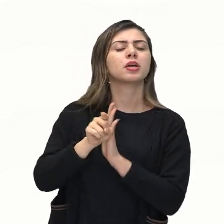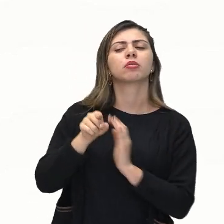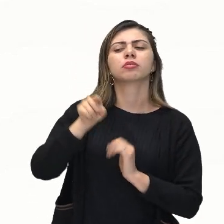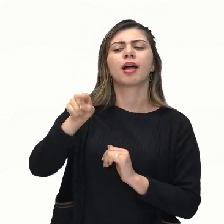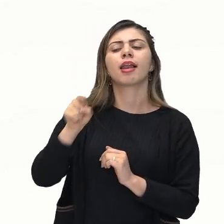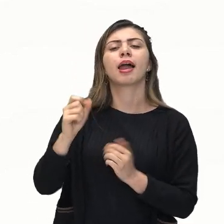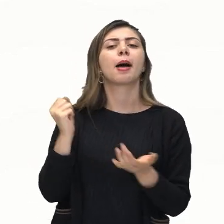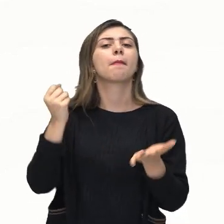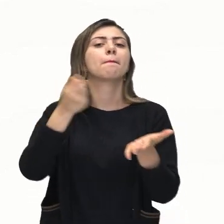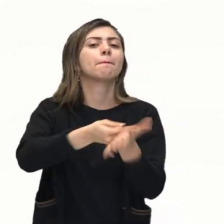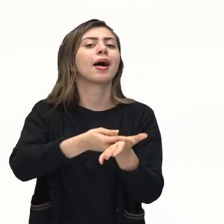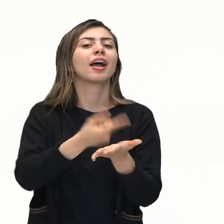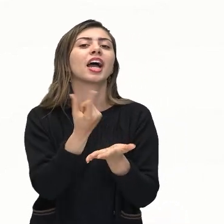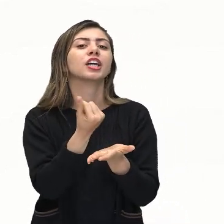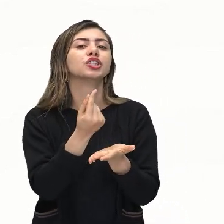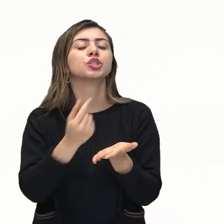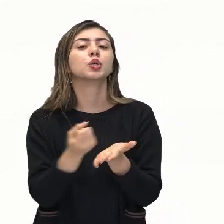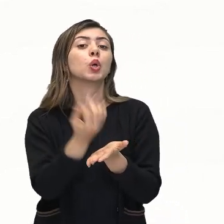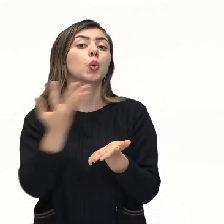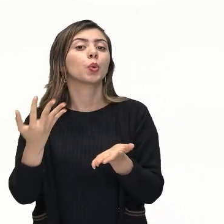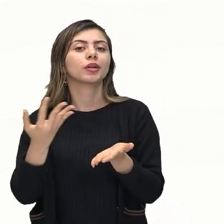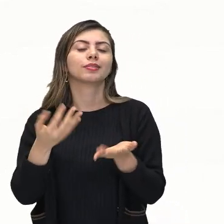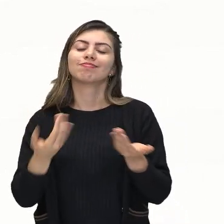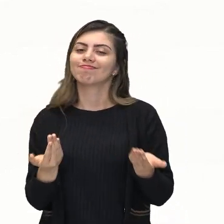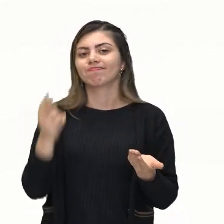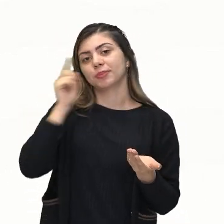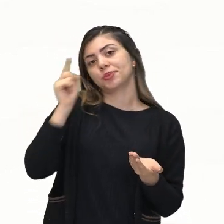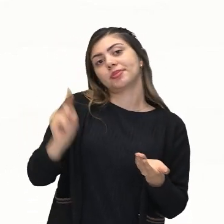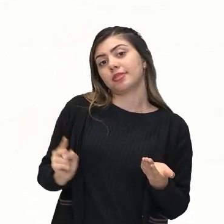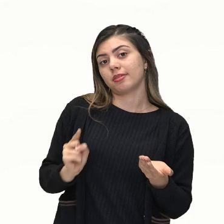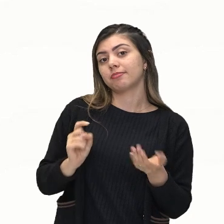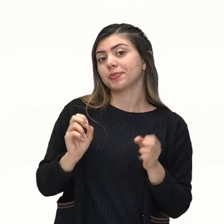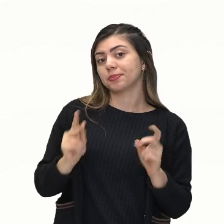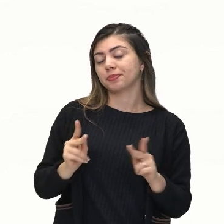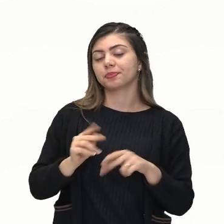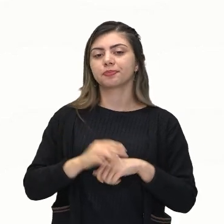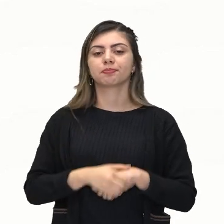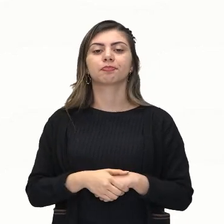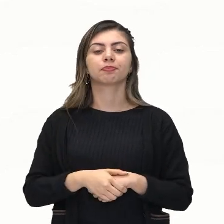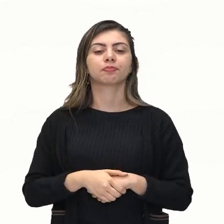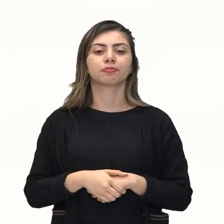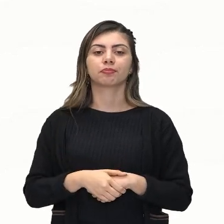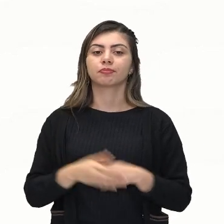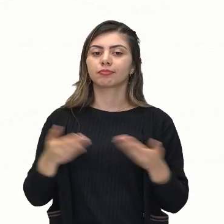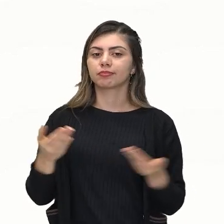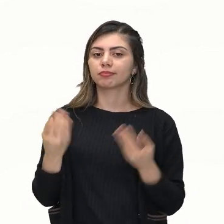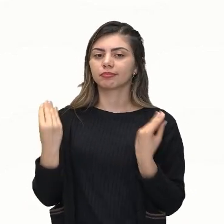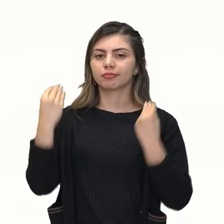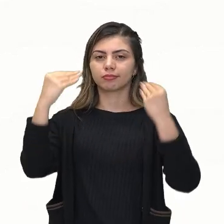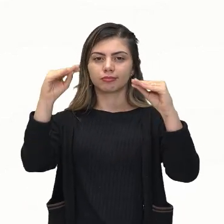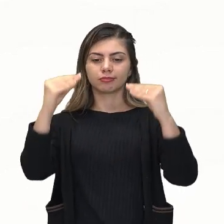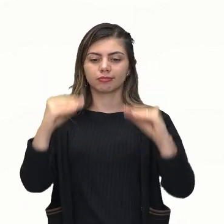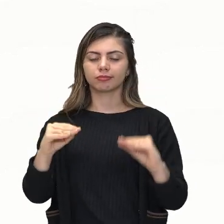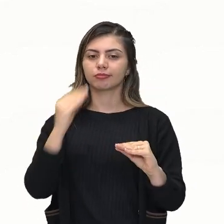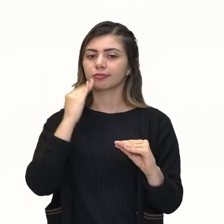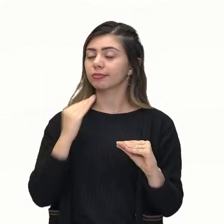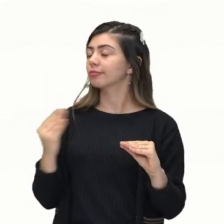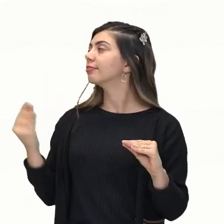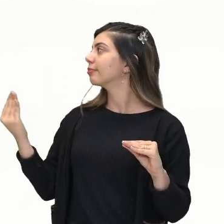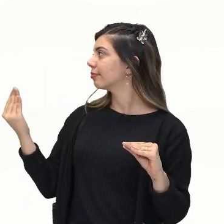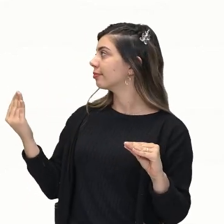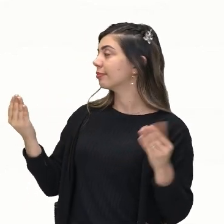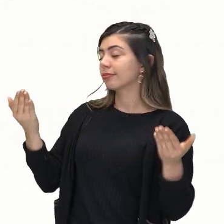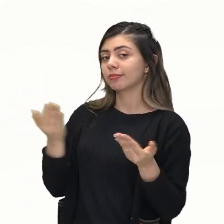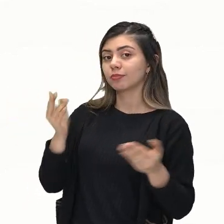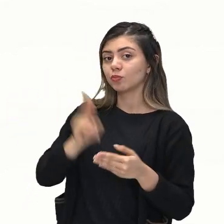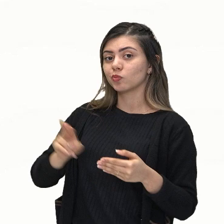irá pagar. Exatamente o que eu não sei. Tá bom? Então, ensinando aqui para vocês como é que a gente vai aplicar aqui a nossa regra